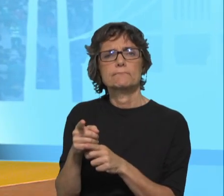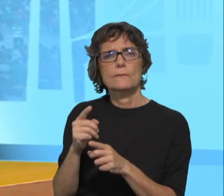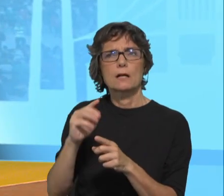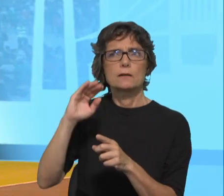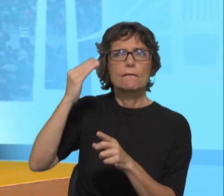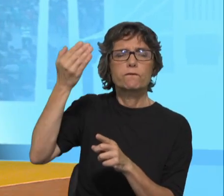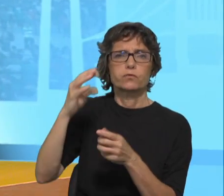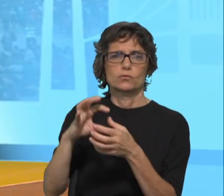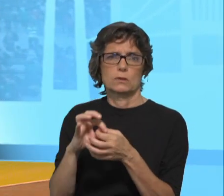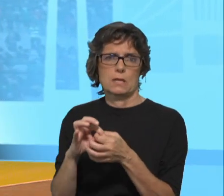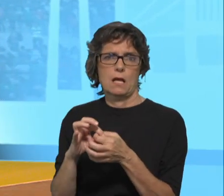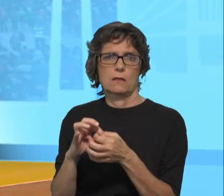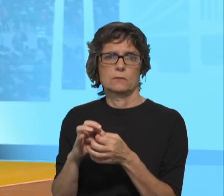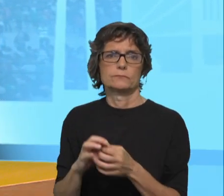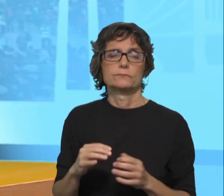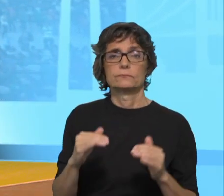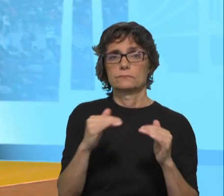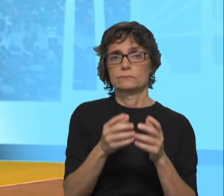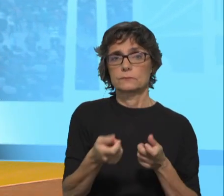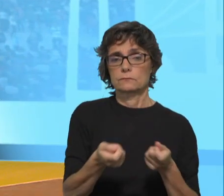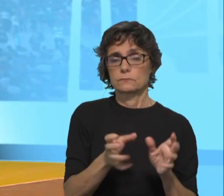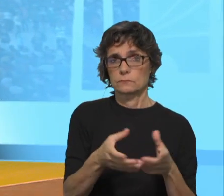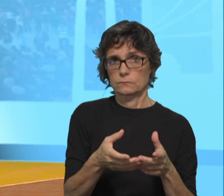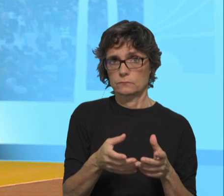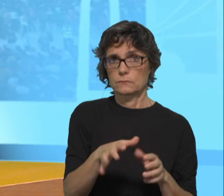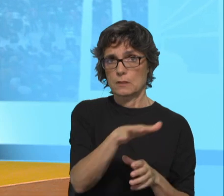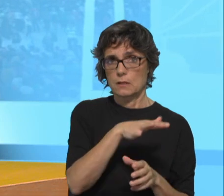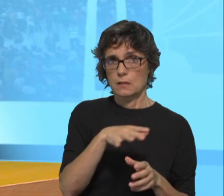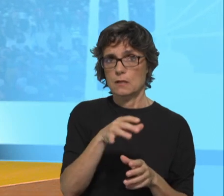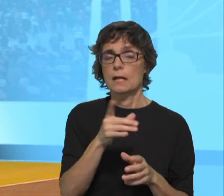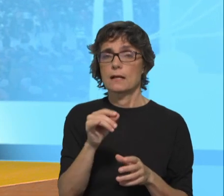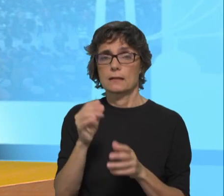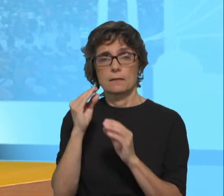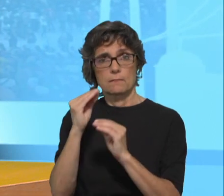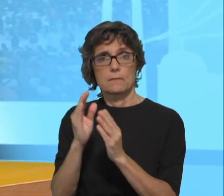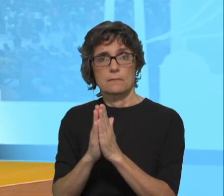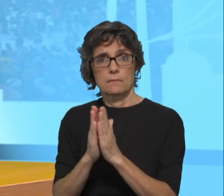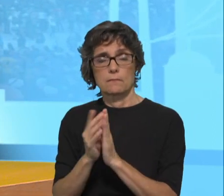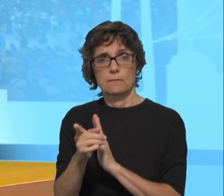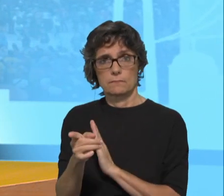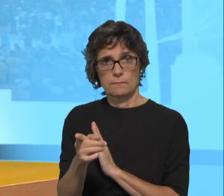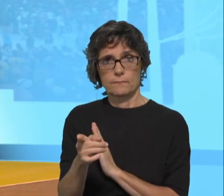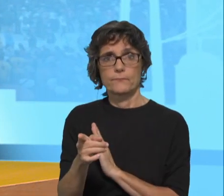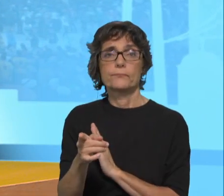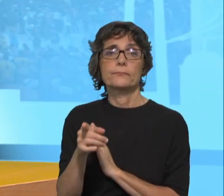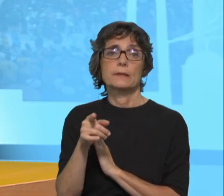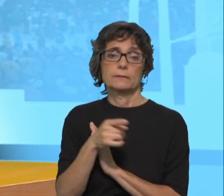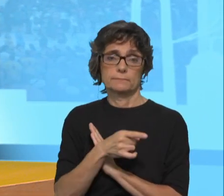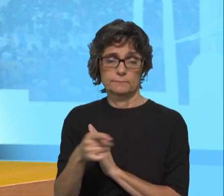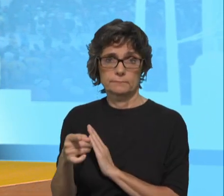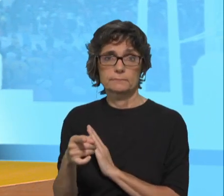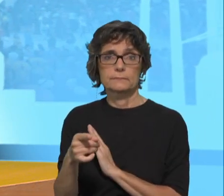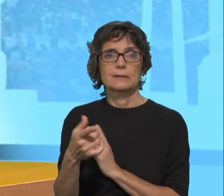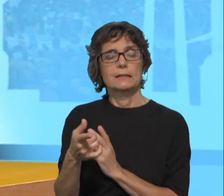futuro, quer a nível organizativo da Diocese, quer a nível pastoral da Diocese, em que, então, este Porto